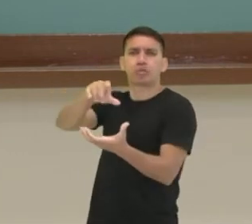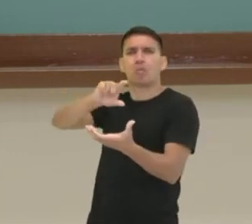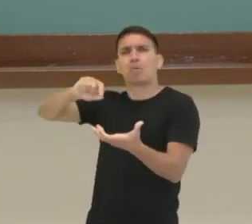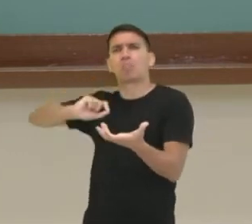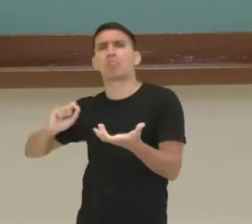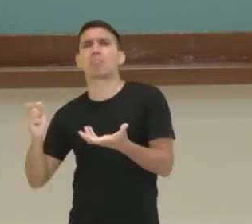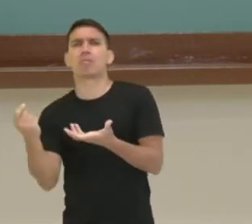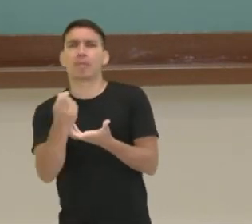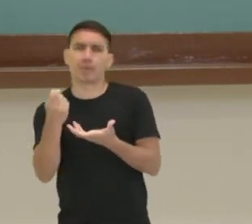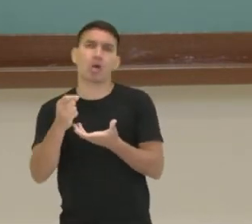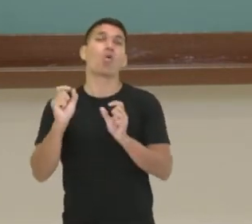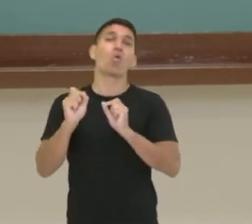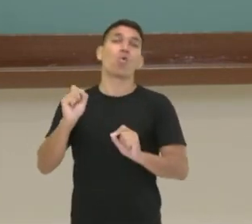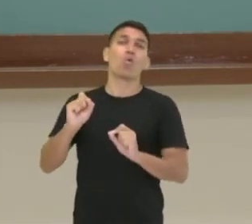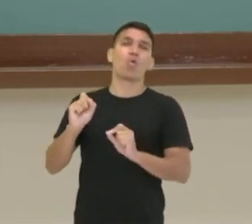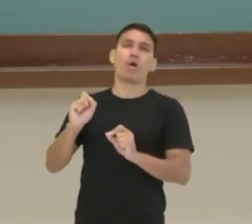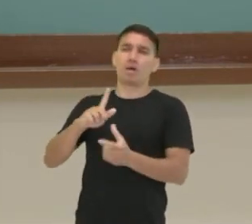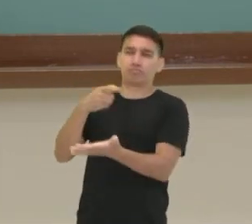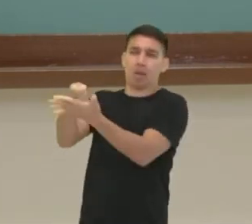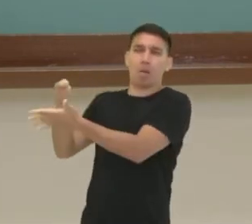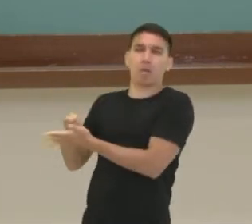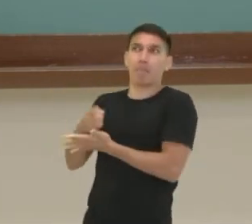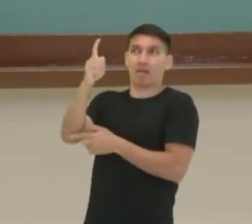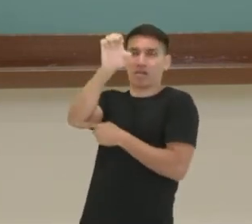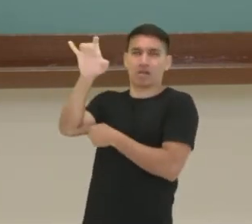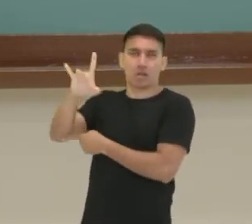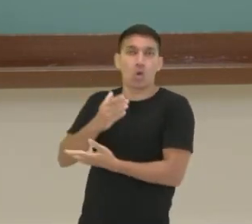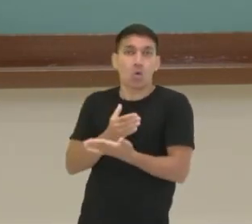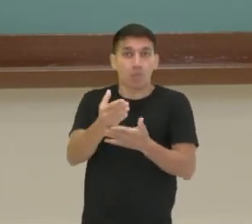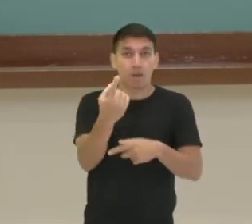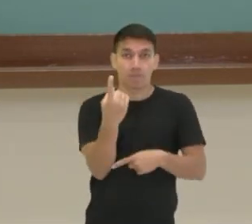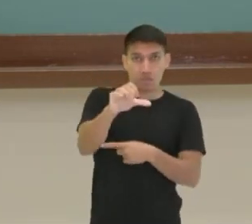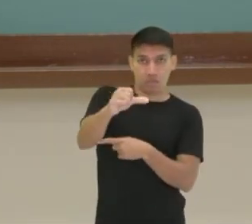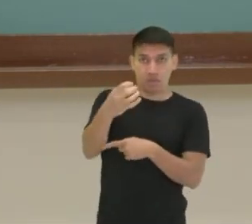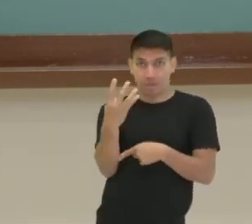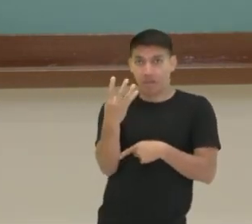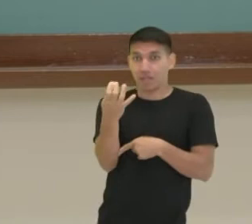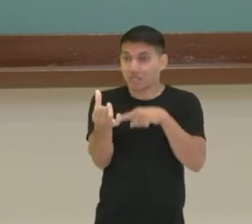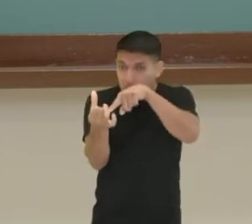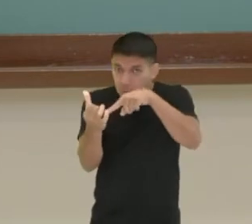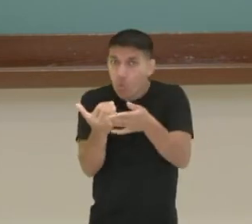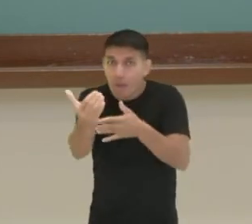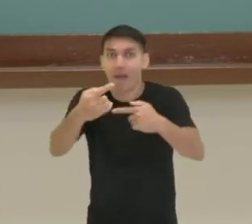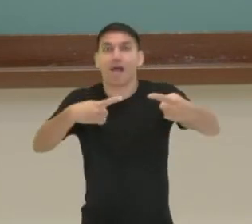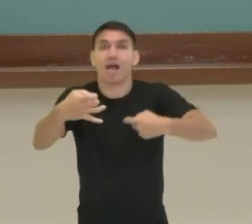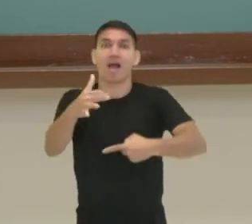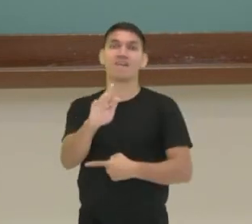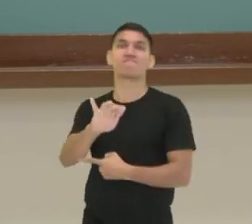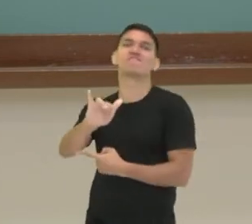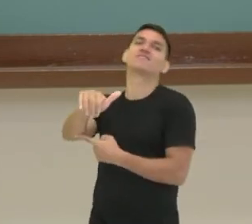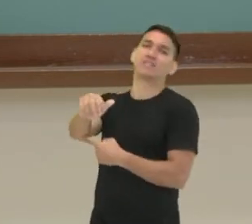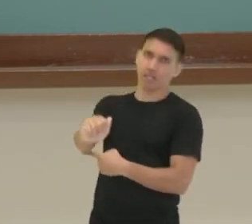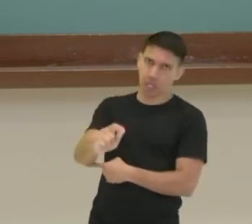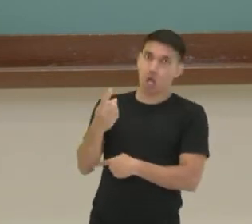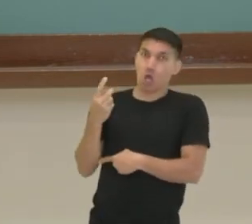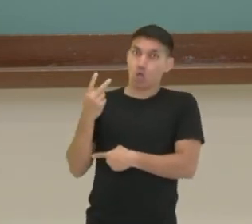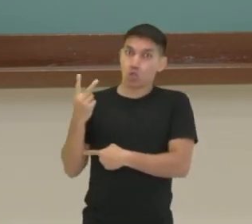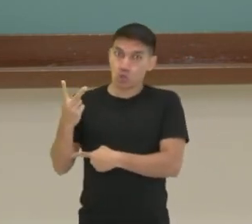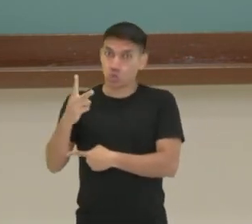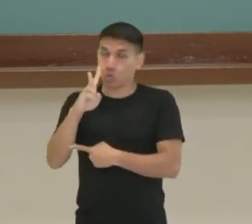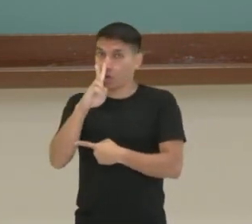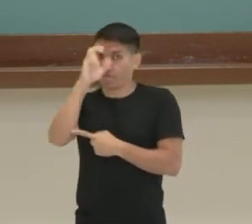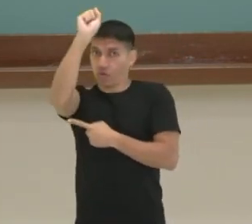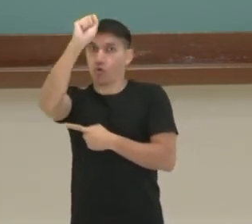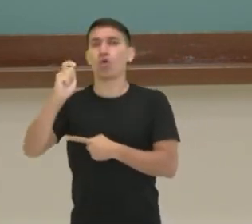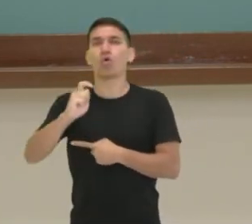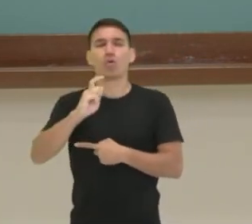regimes totalitários na Europa, nós temos, a partir de 1946, o início da Guerra Fria, entre as duas grandes potências, no lado capitalista,